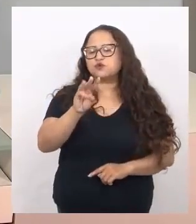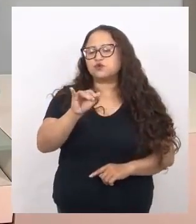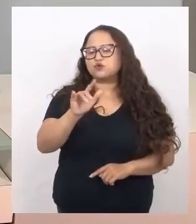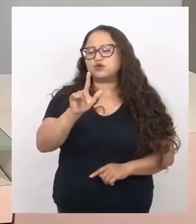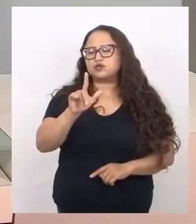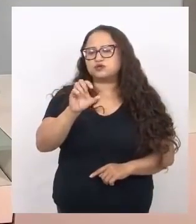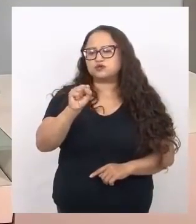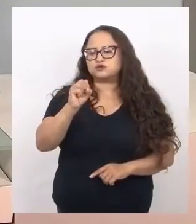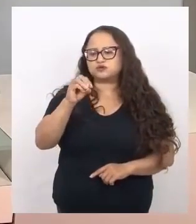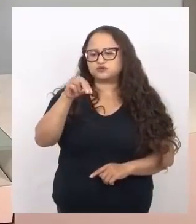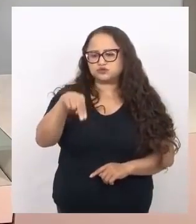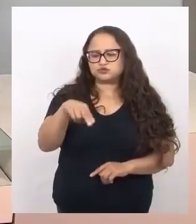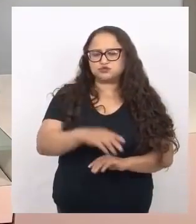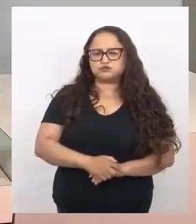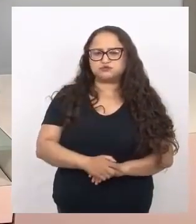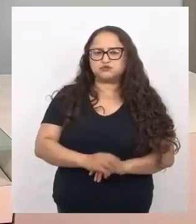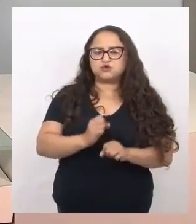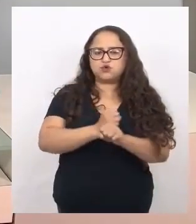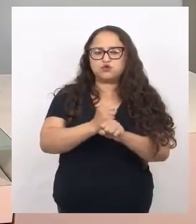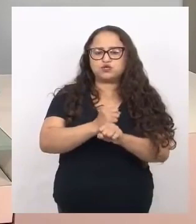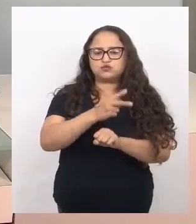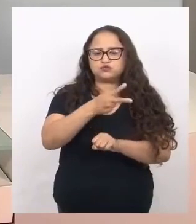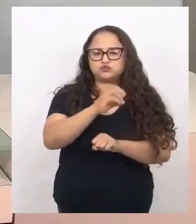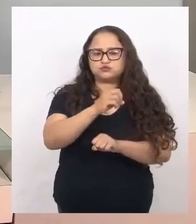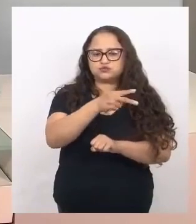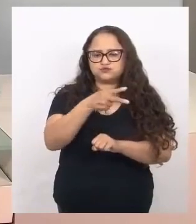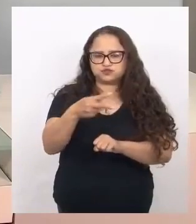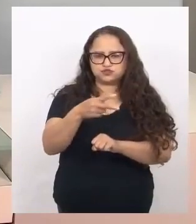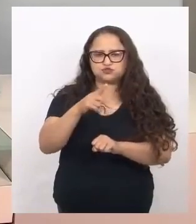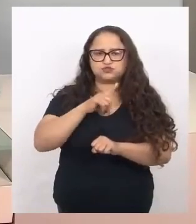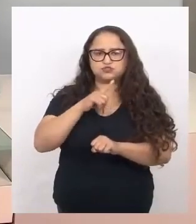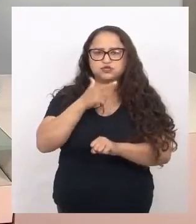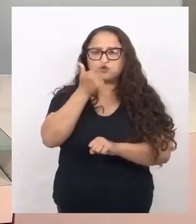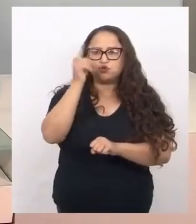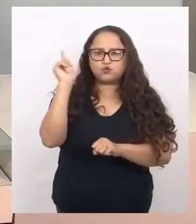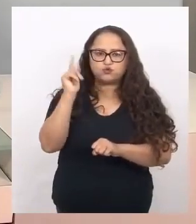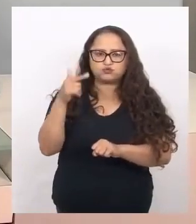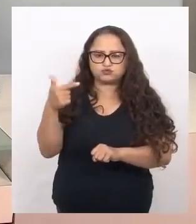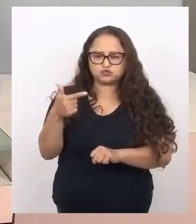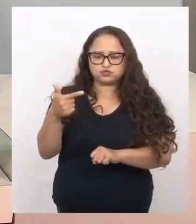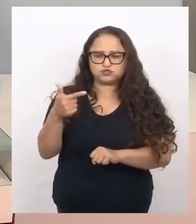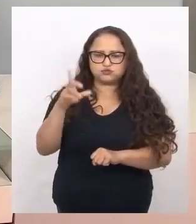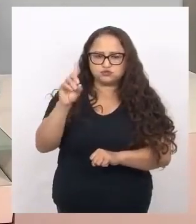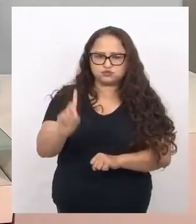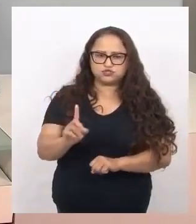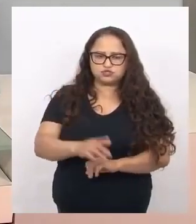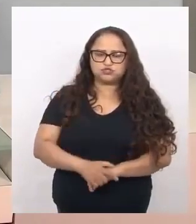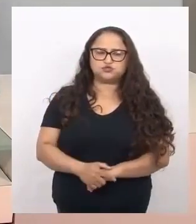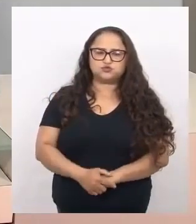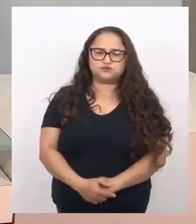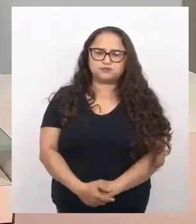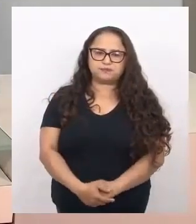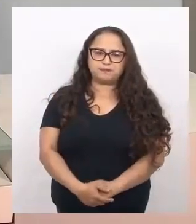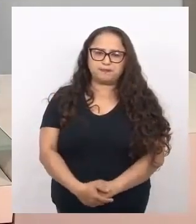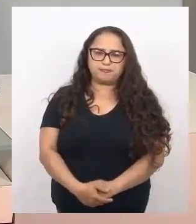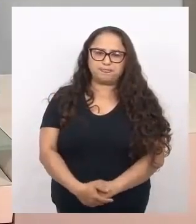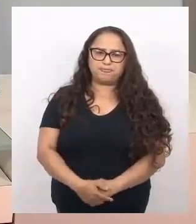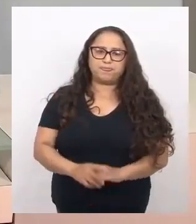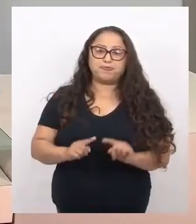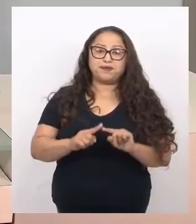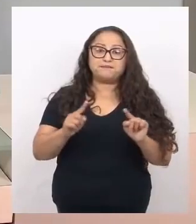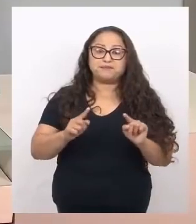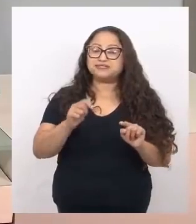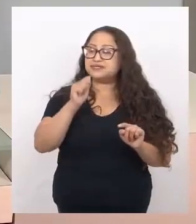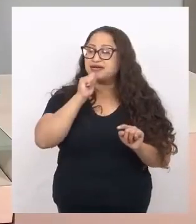Em 2022, teremos outro vice-diretor para o ano letivo de 2022, mas esse ano